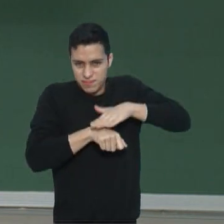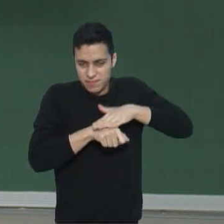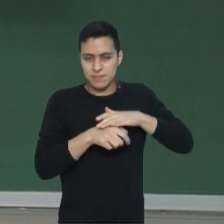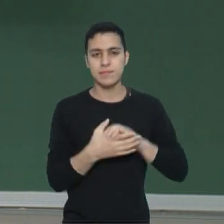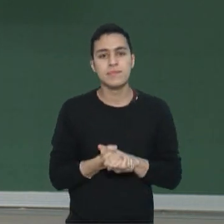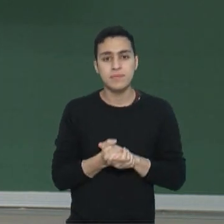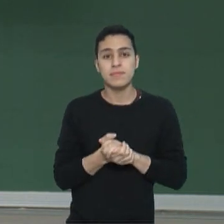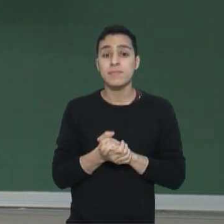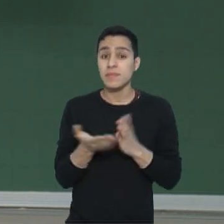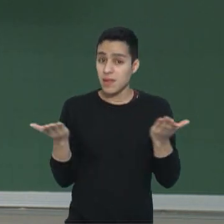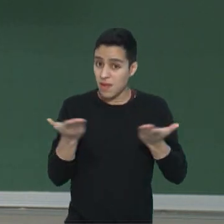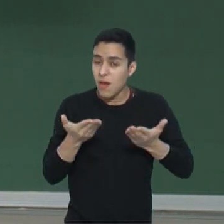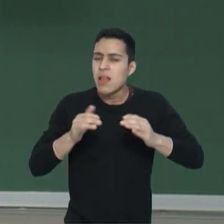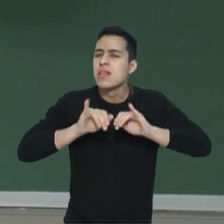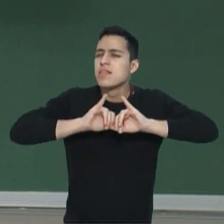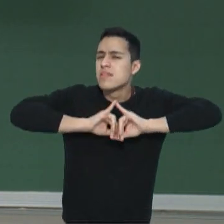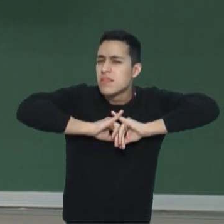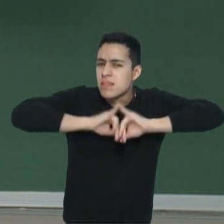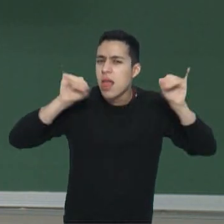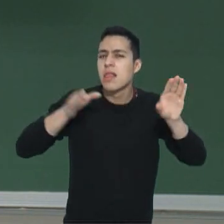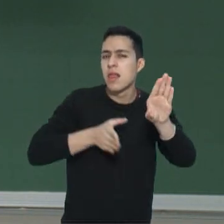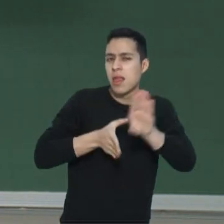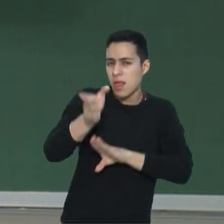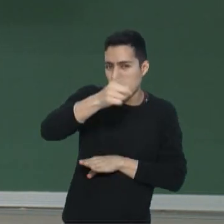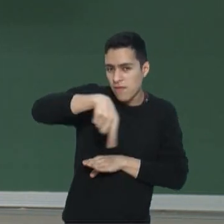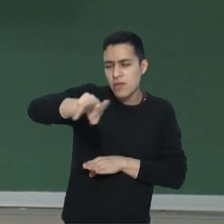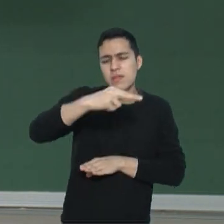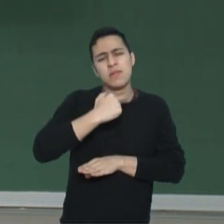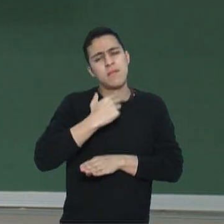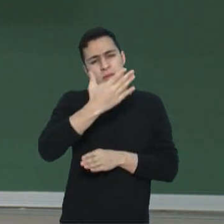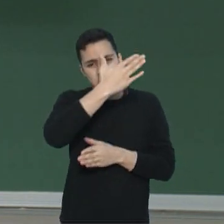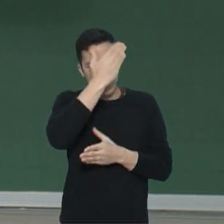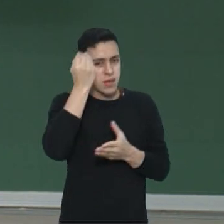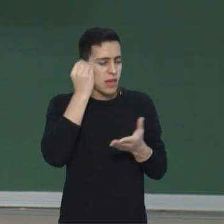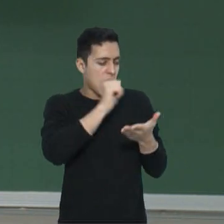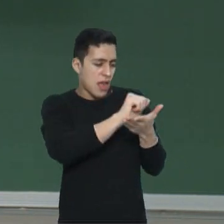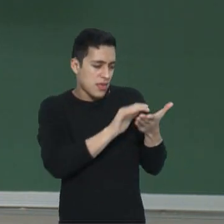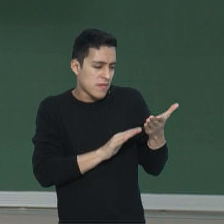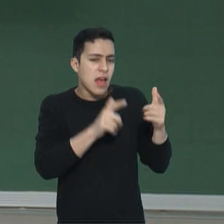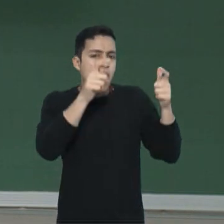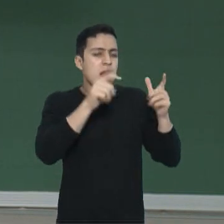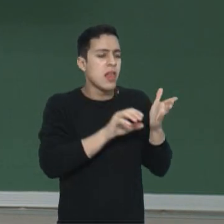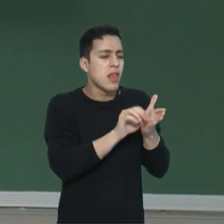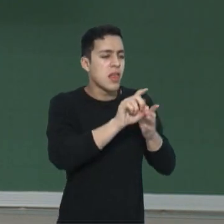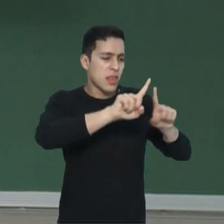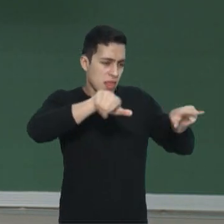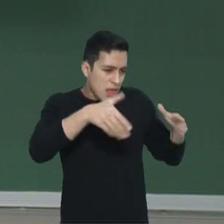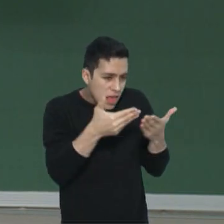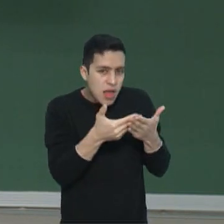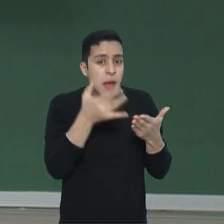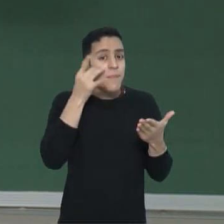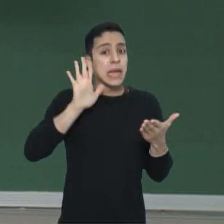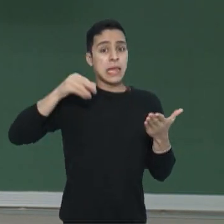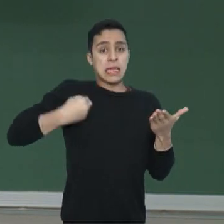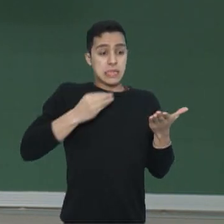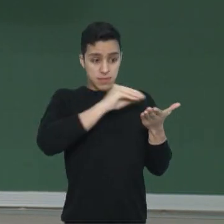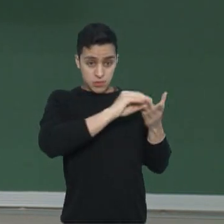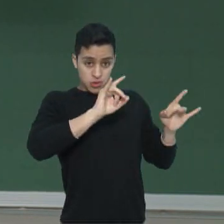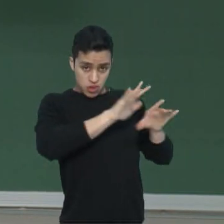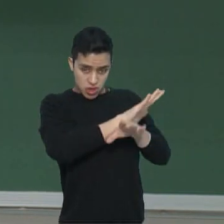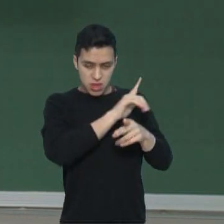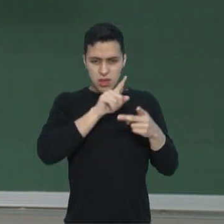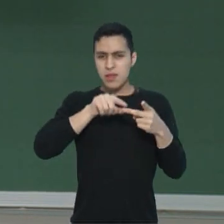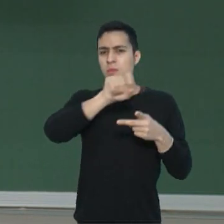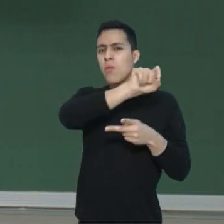Deixo ainda para você, não esqueça de realizar a atividade lá no Google Class para que você tenha a presença registrada na aula.